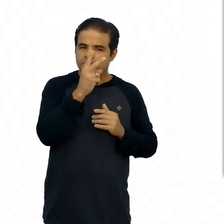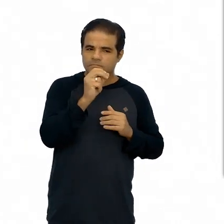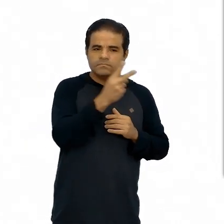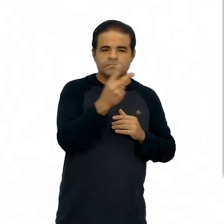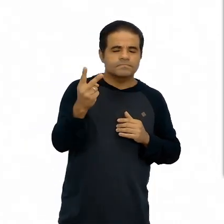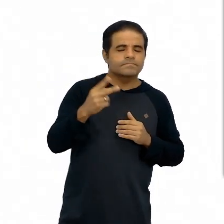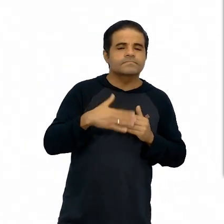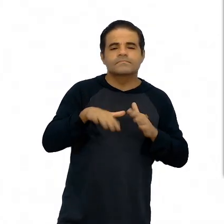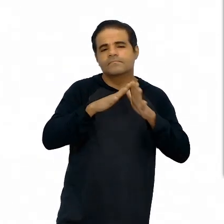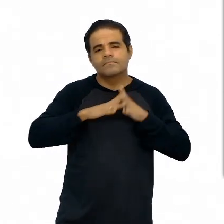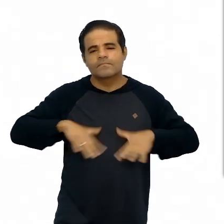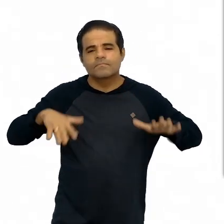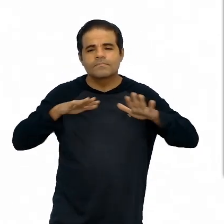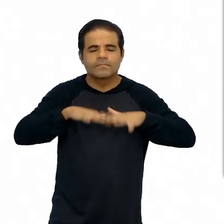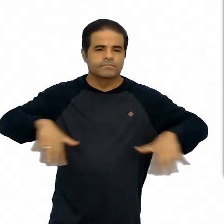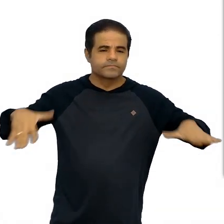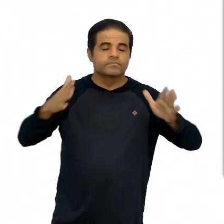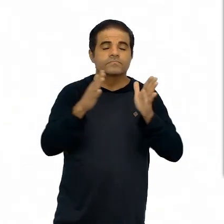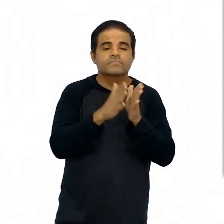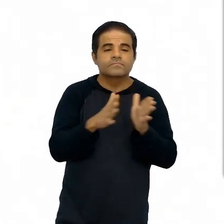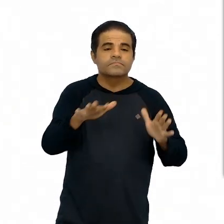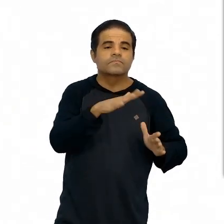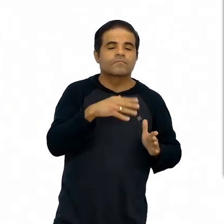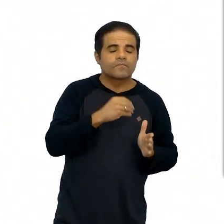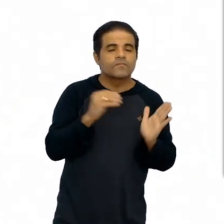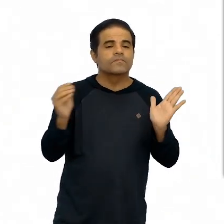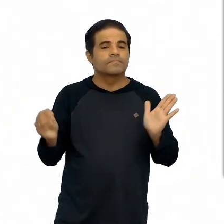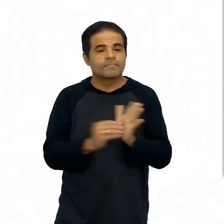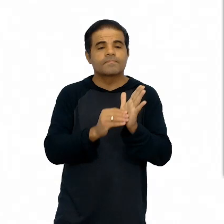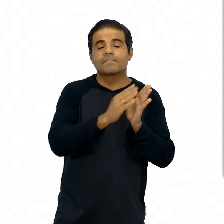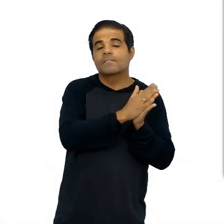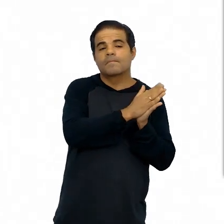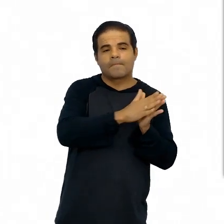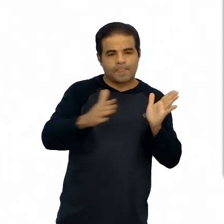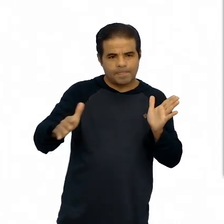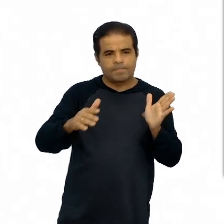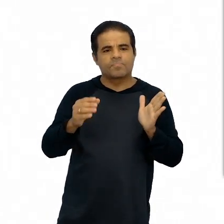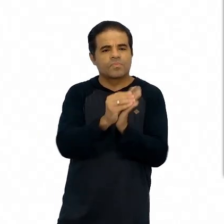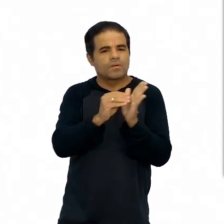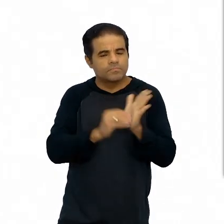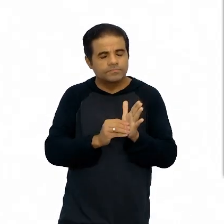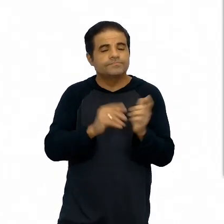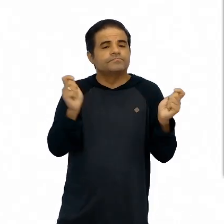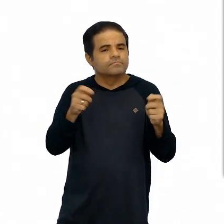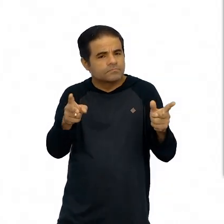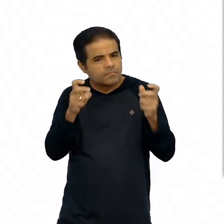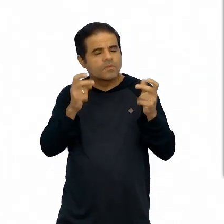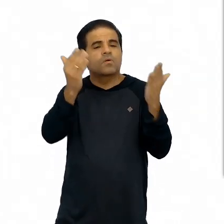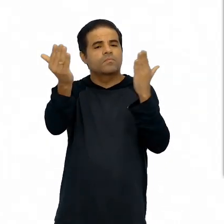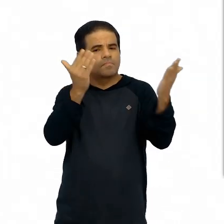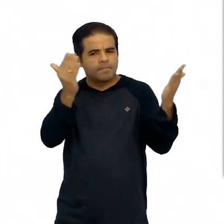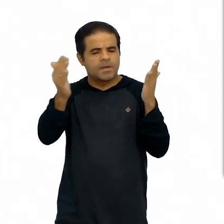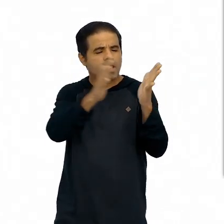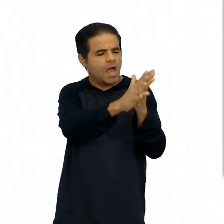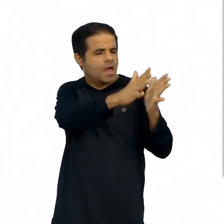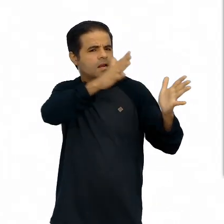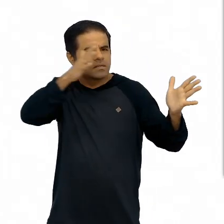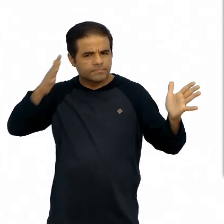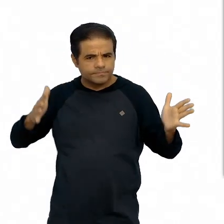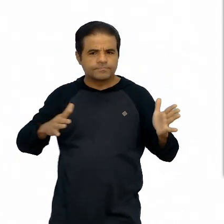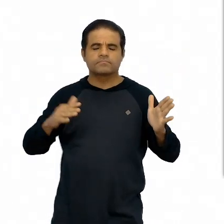ausência de números, não existe grandezas, o que leva à concepção de que comparar grandezas